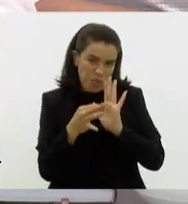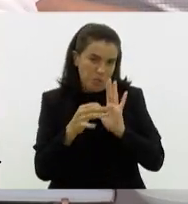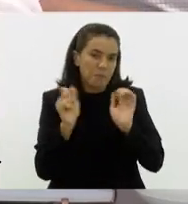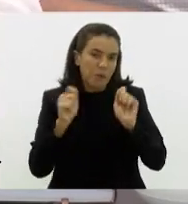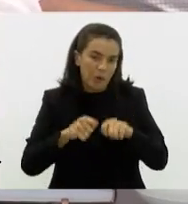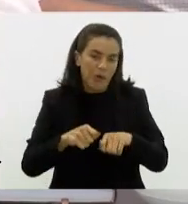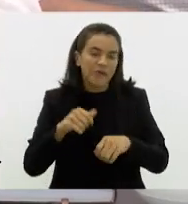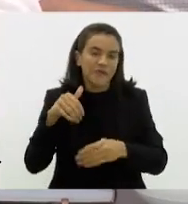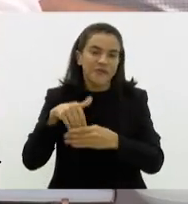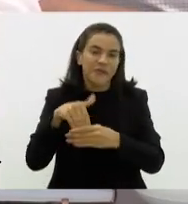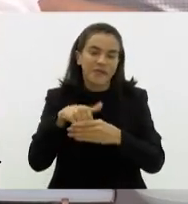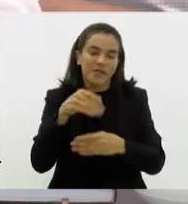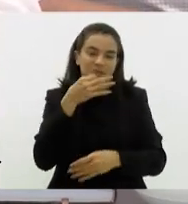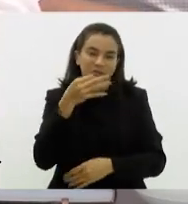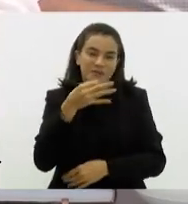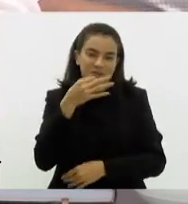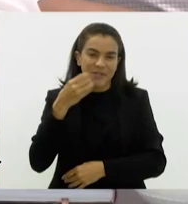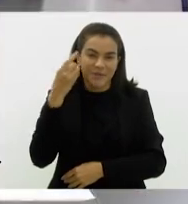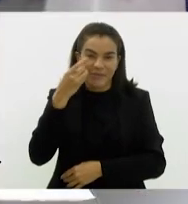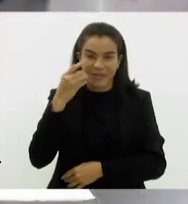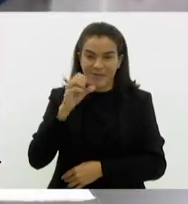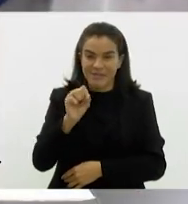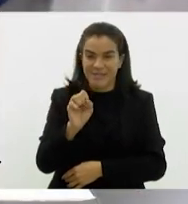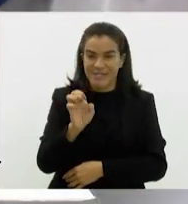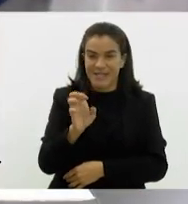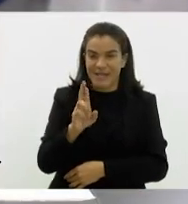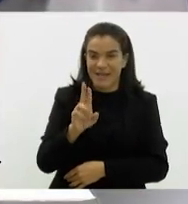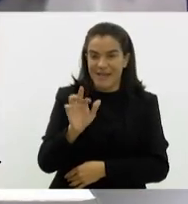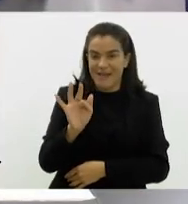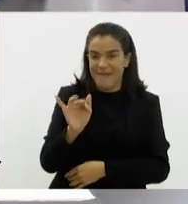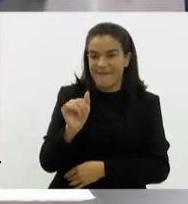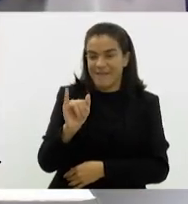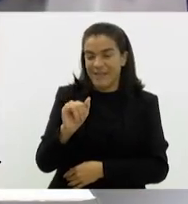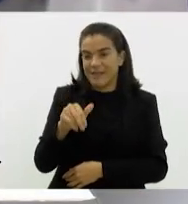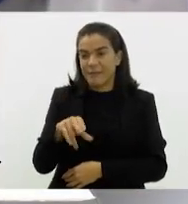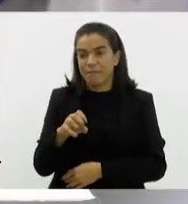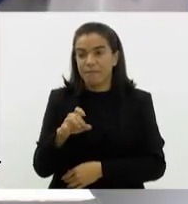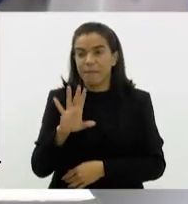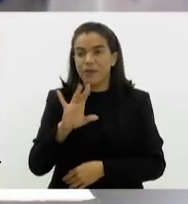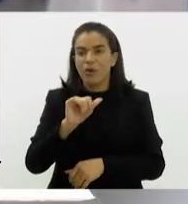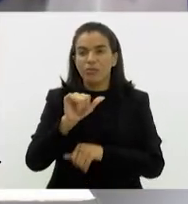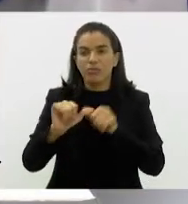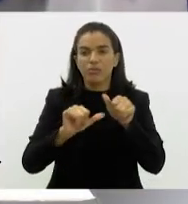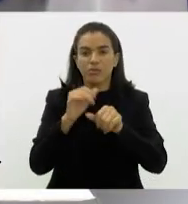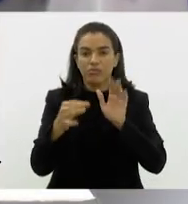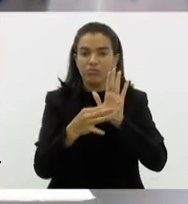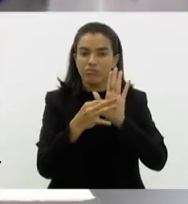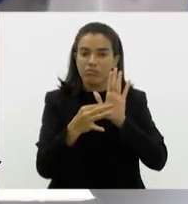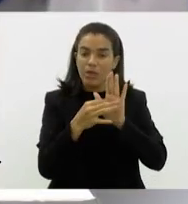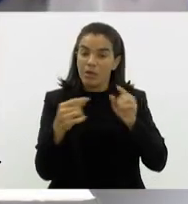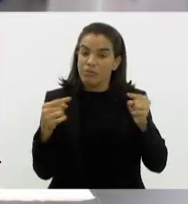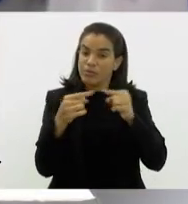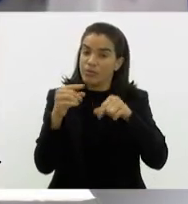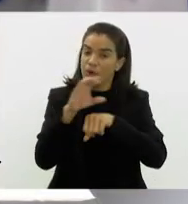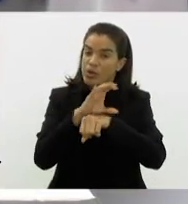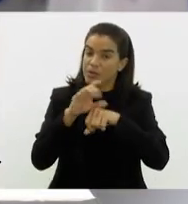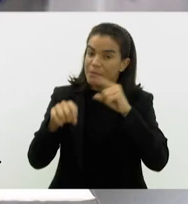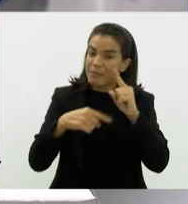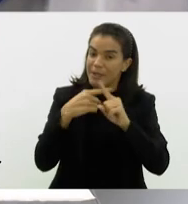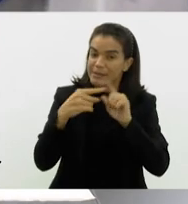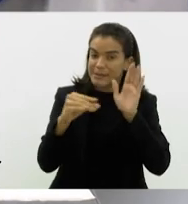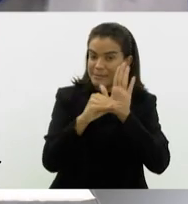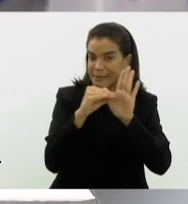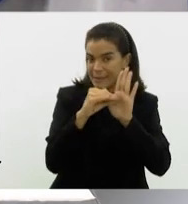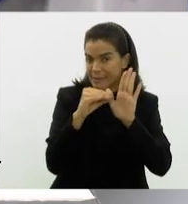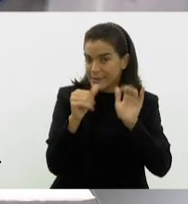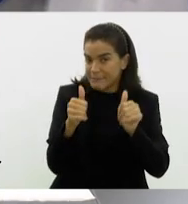com a sugestão então, do deputado Serafim. Eu vou fazer só uma retificação aqui no parecer. Passa a ser constitucionalidade com emendas.